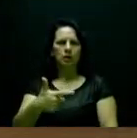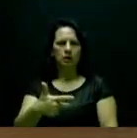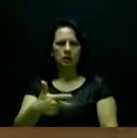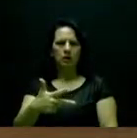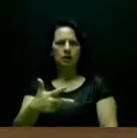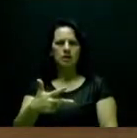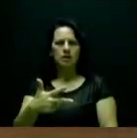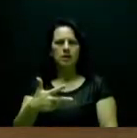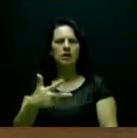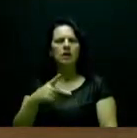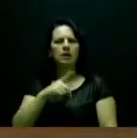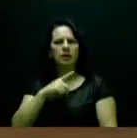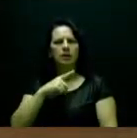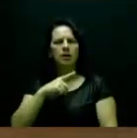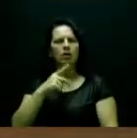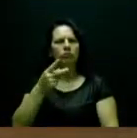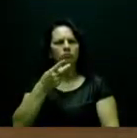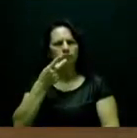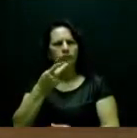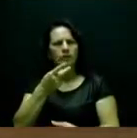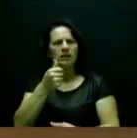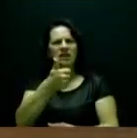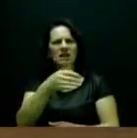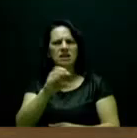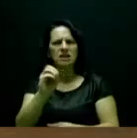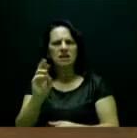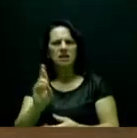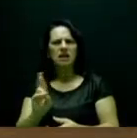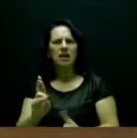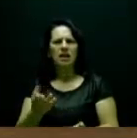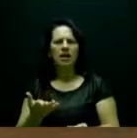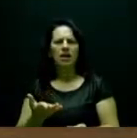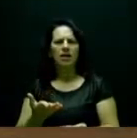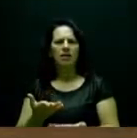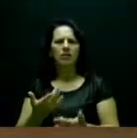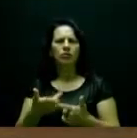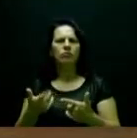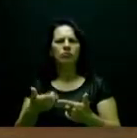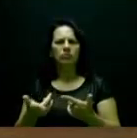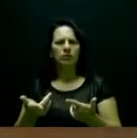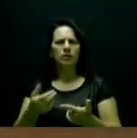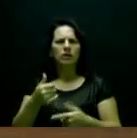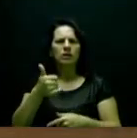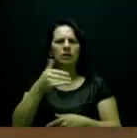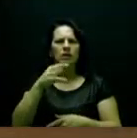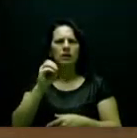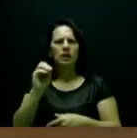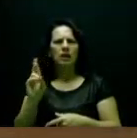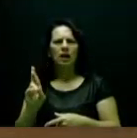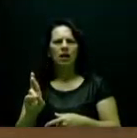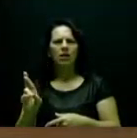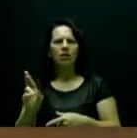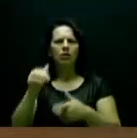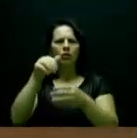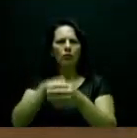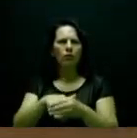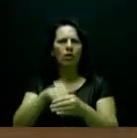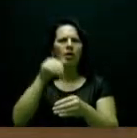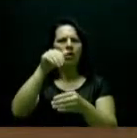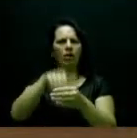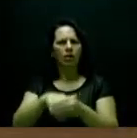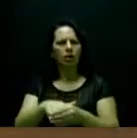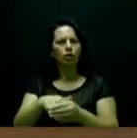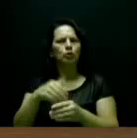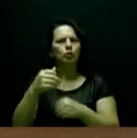eu tenho votado nessa questão desses R$100 aí, todo ano. Mas as